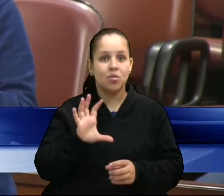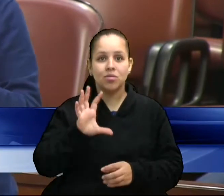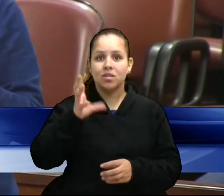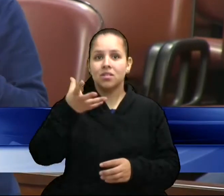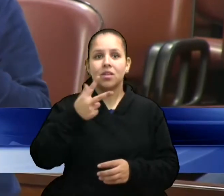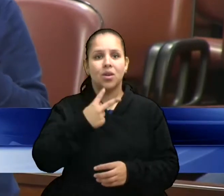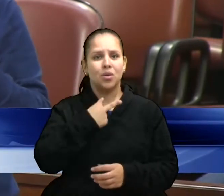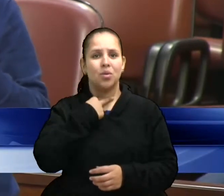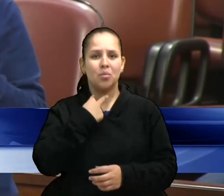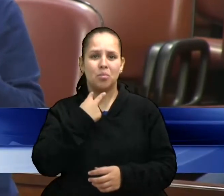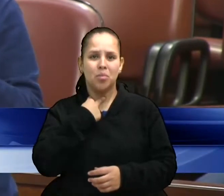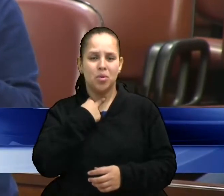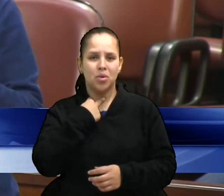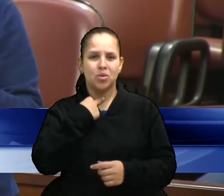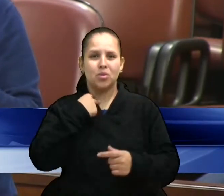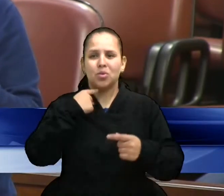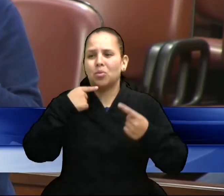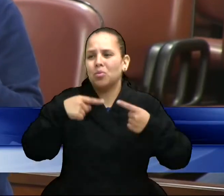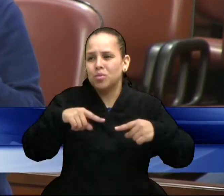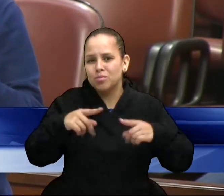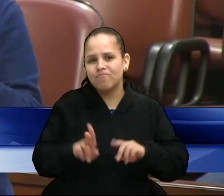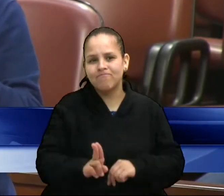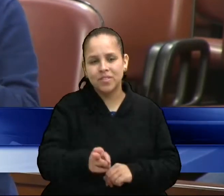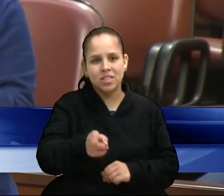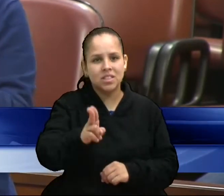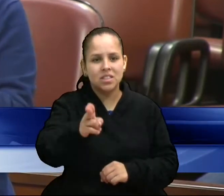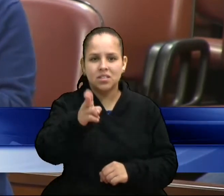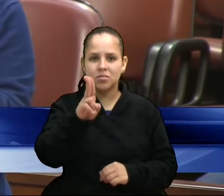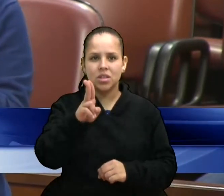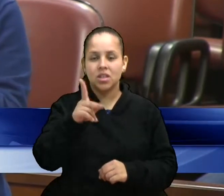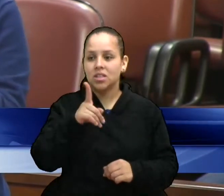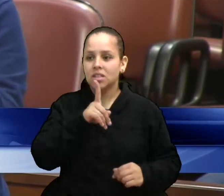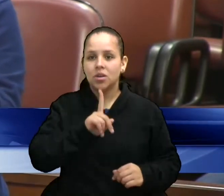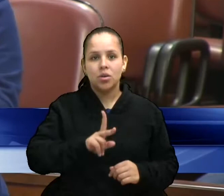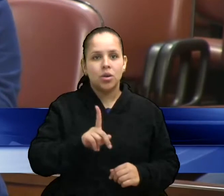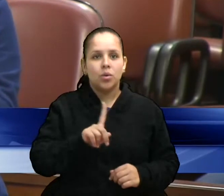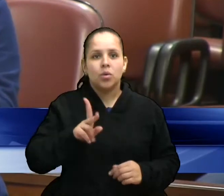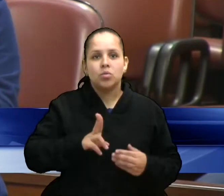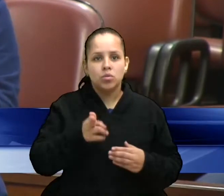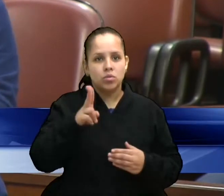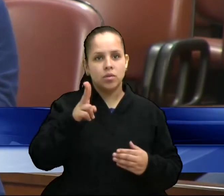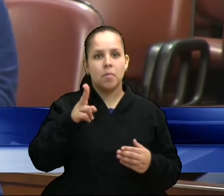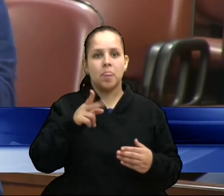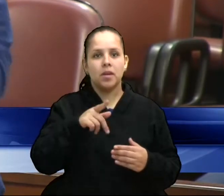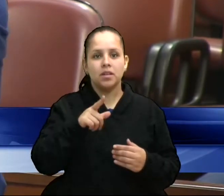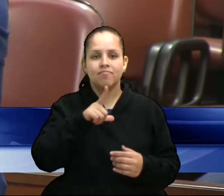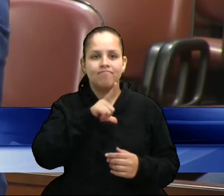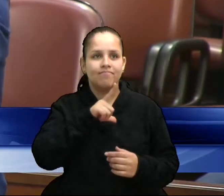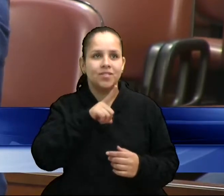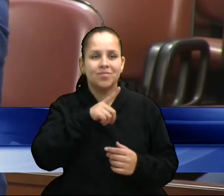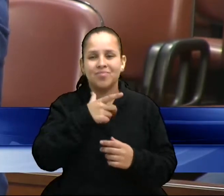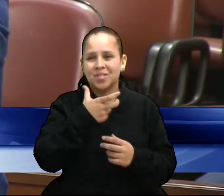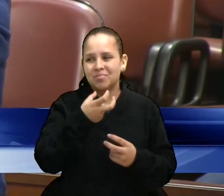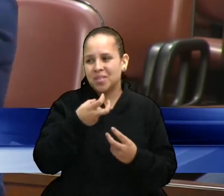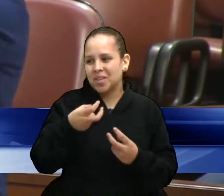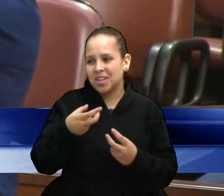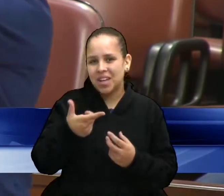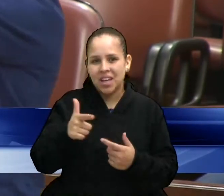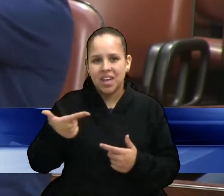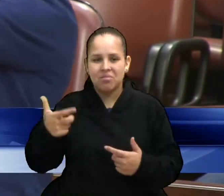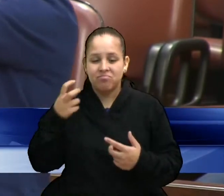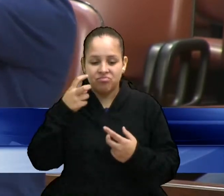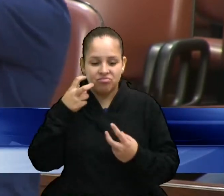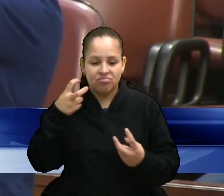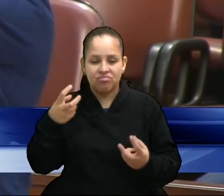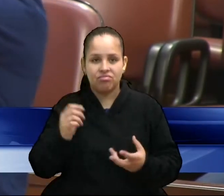pode ficar no campo da discussão eterna e as coisas não andam, e aí existe o desinteresse. Enquanto isso, o que acontece? Nós vemos